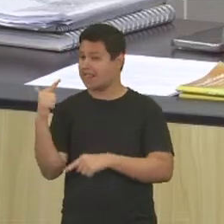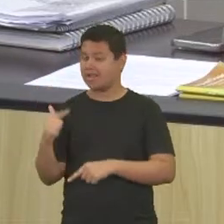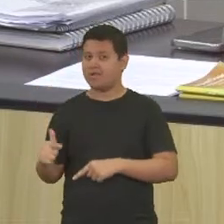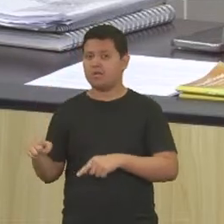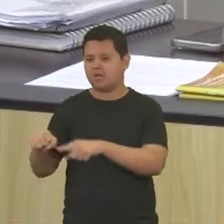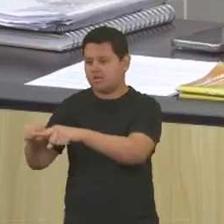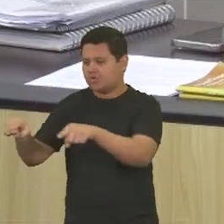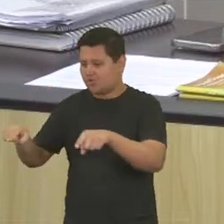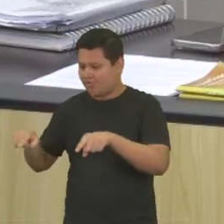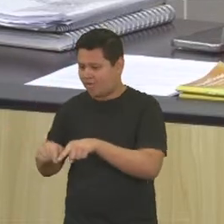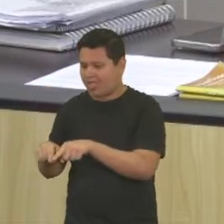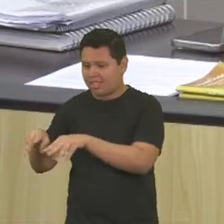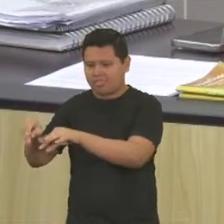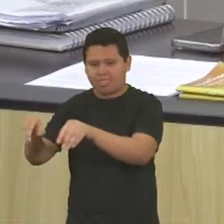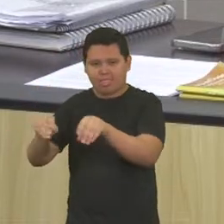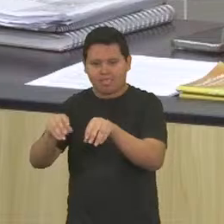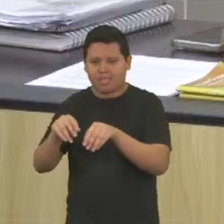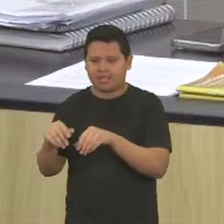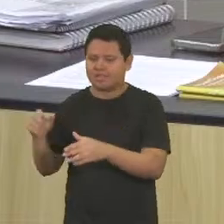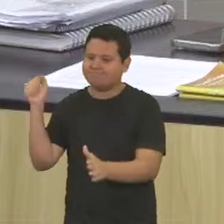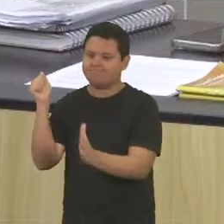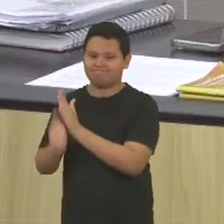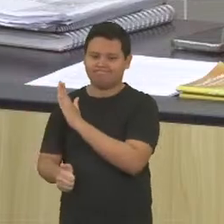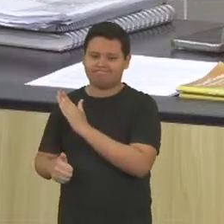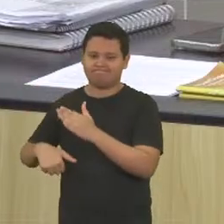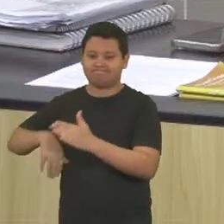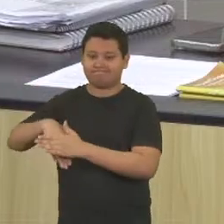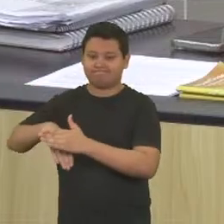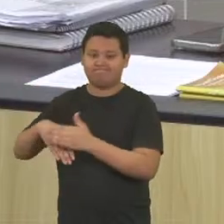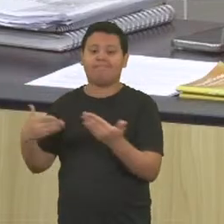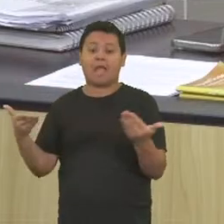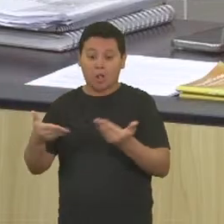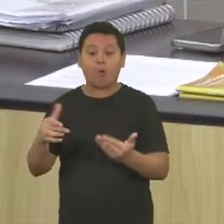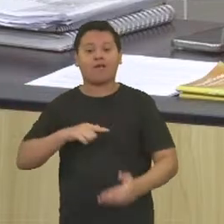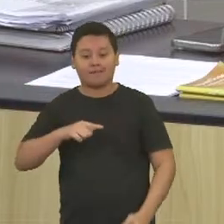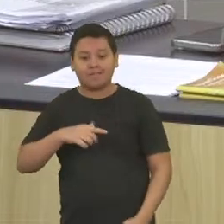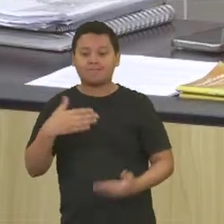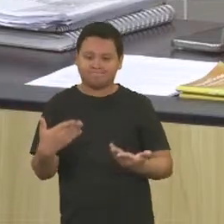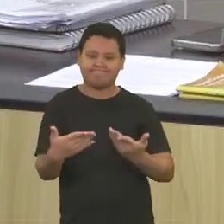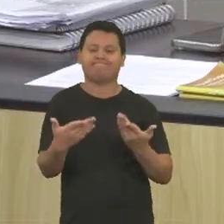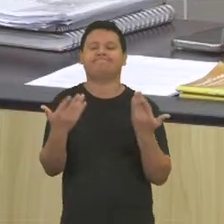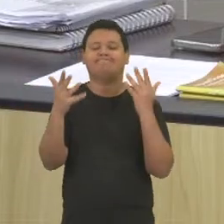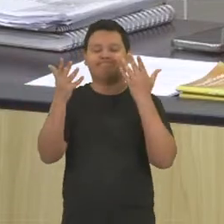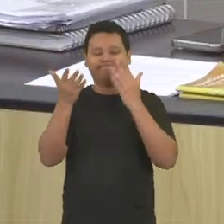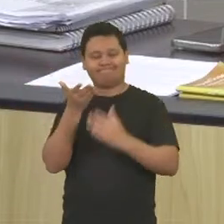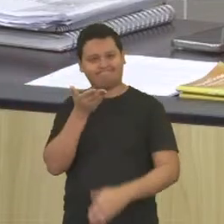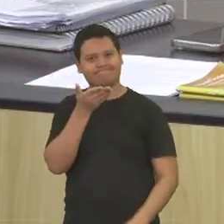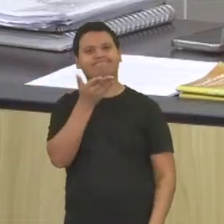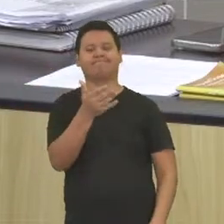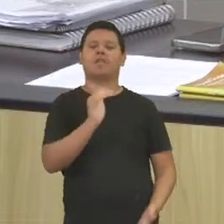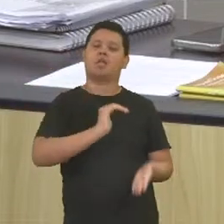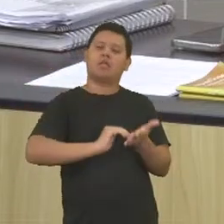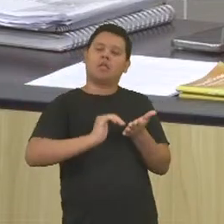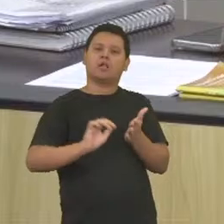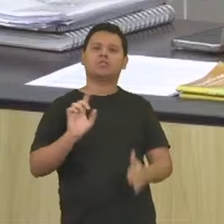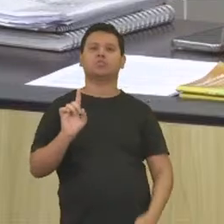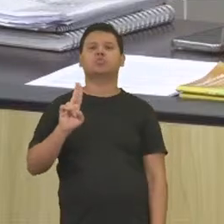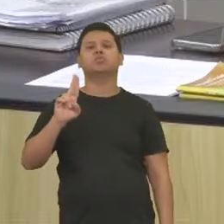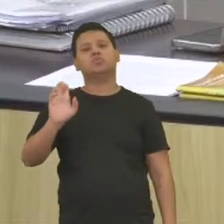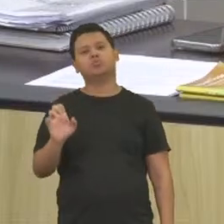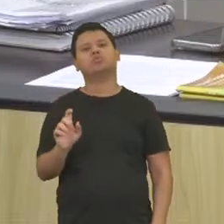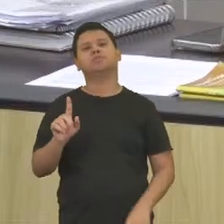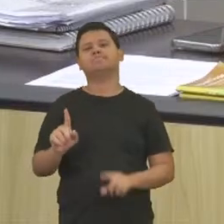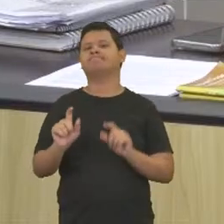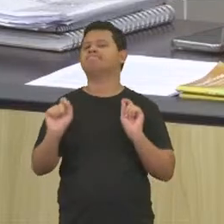final do campeonato amador na nossa cidade. E por muitos anos ficou dessa maneira. Então eu quero aqui também saudar o secretário Dude, que está se